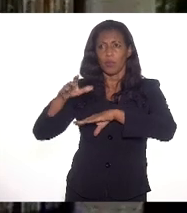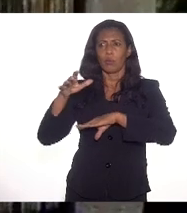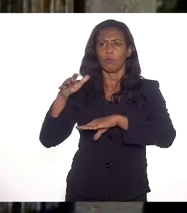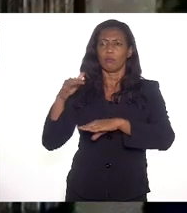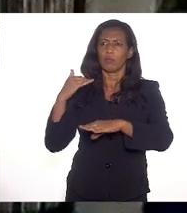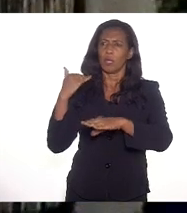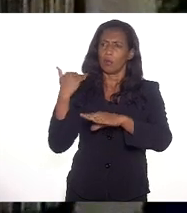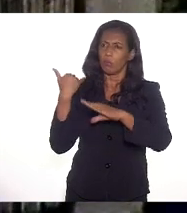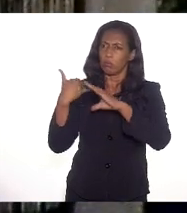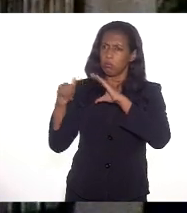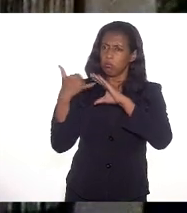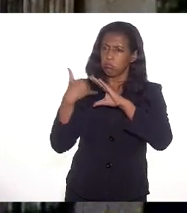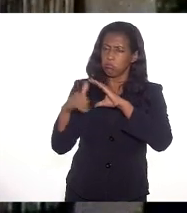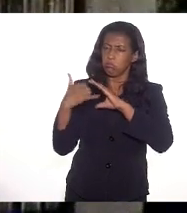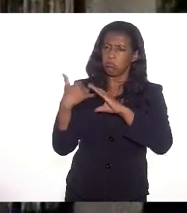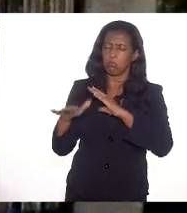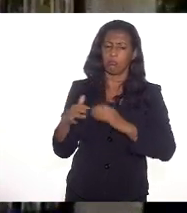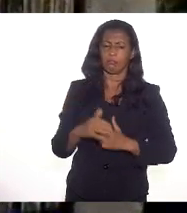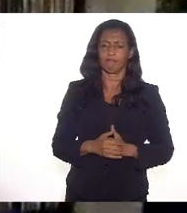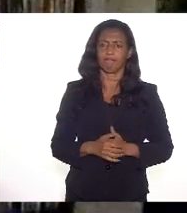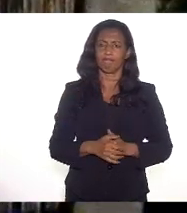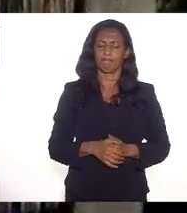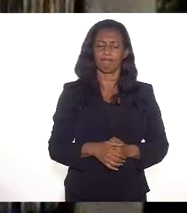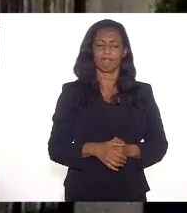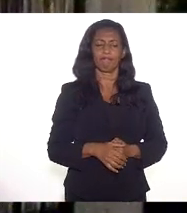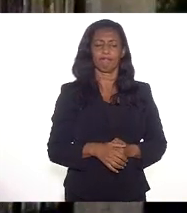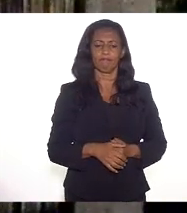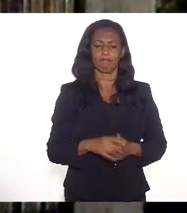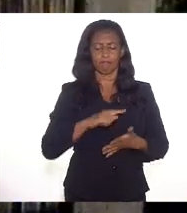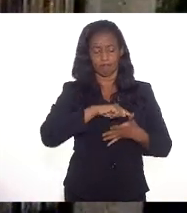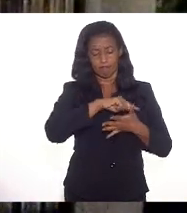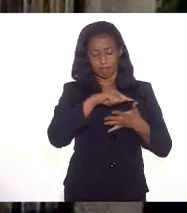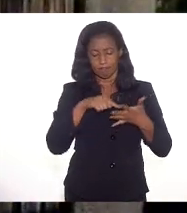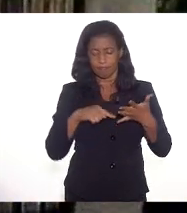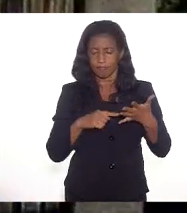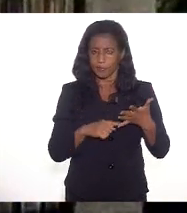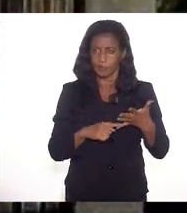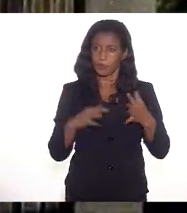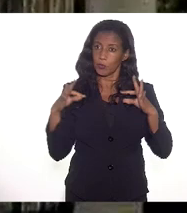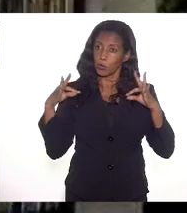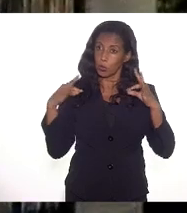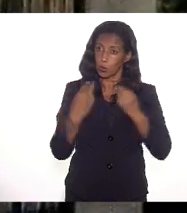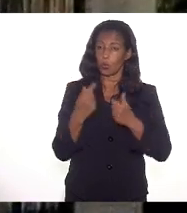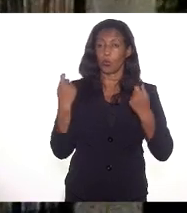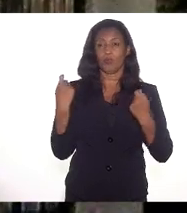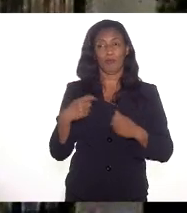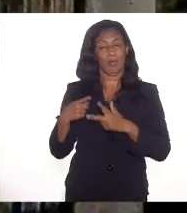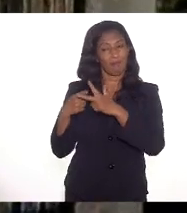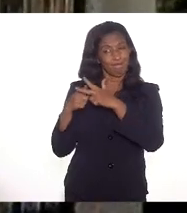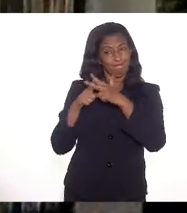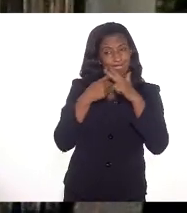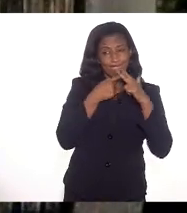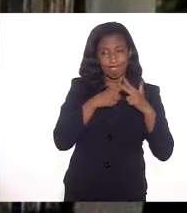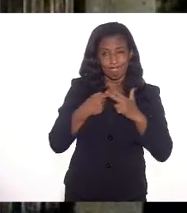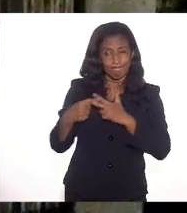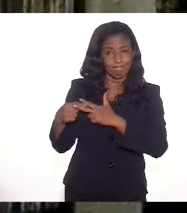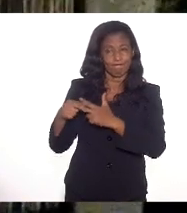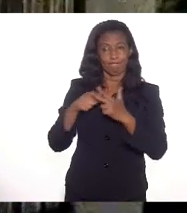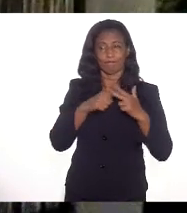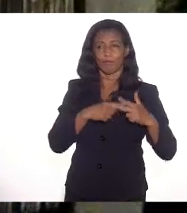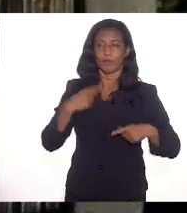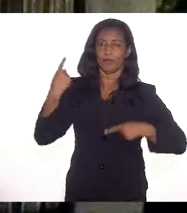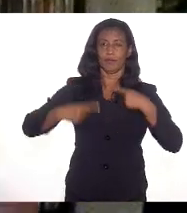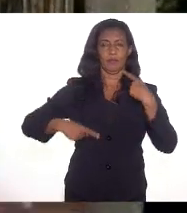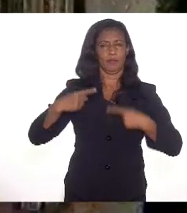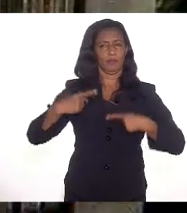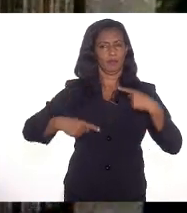informações. São esses pontos todos que precisam ser ajustados e debatidos